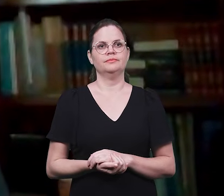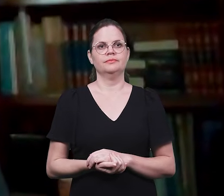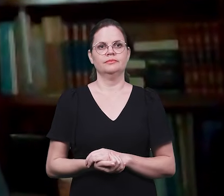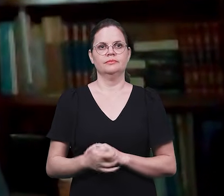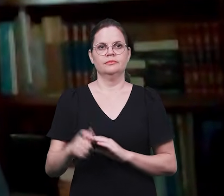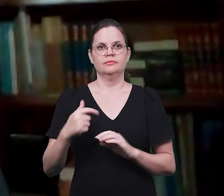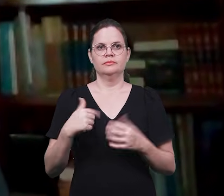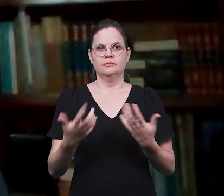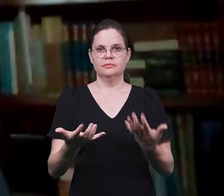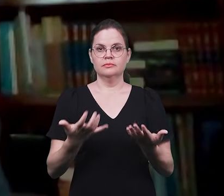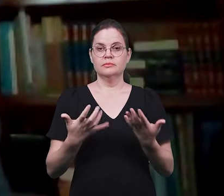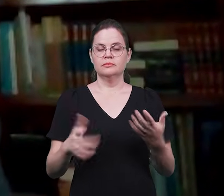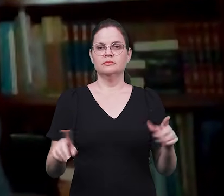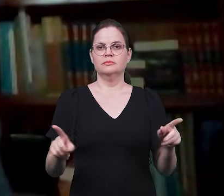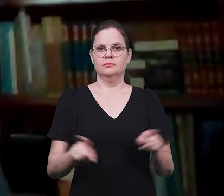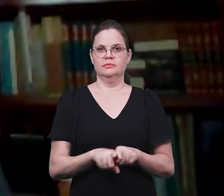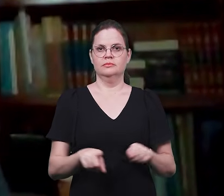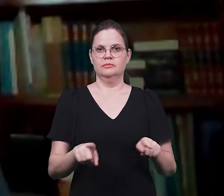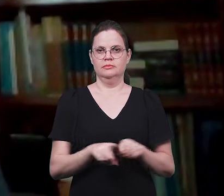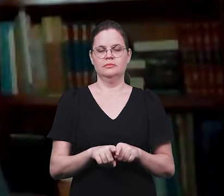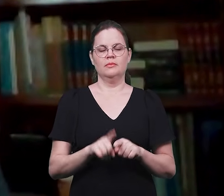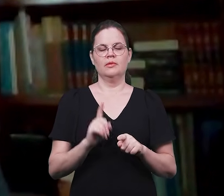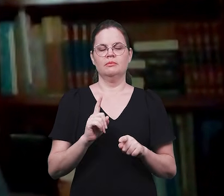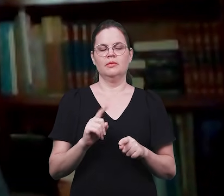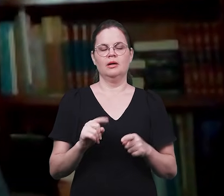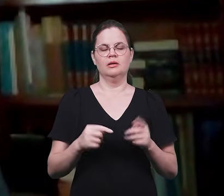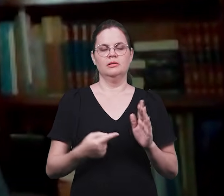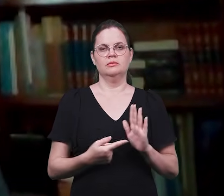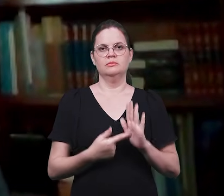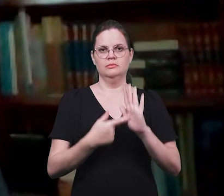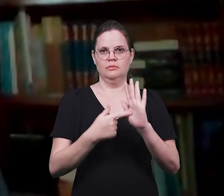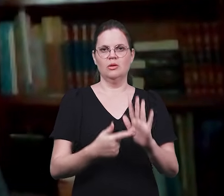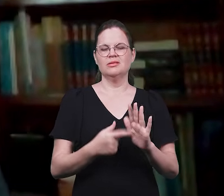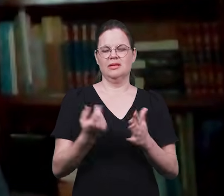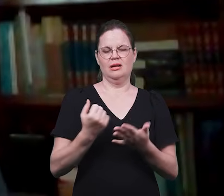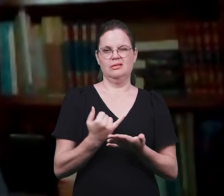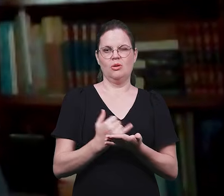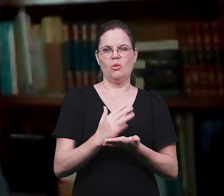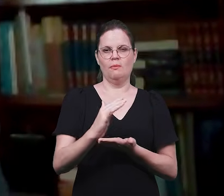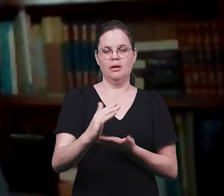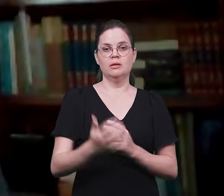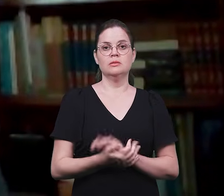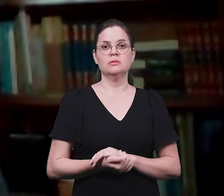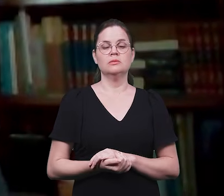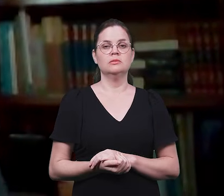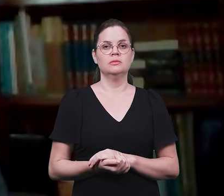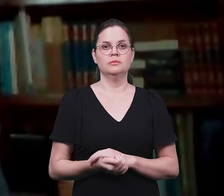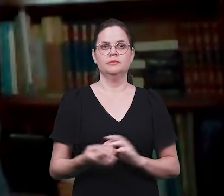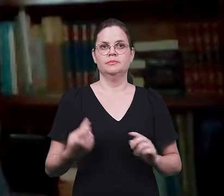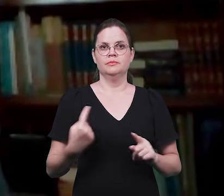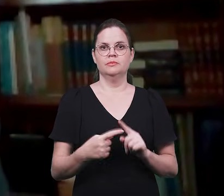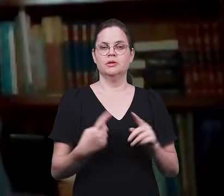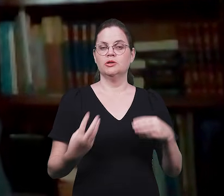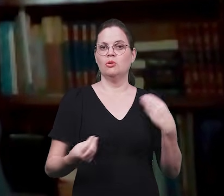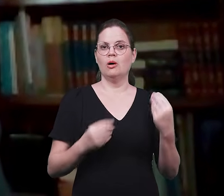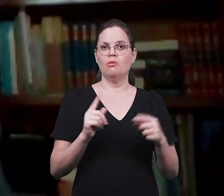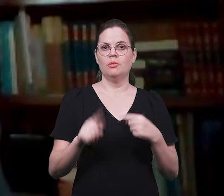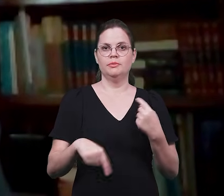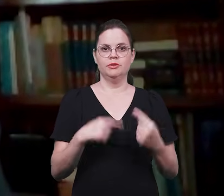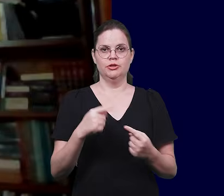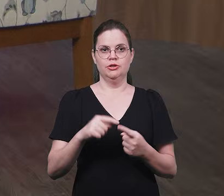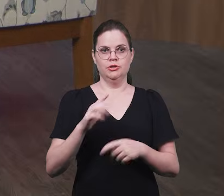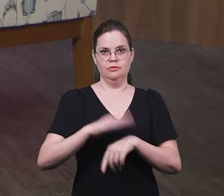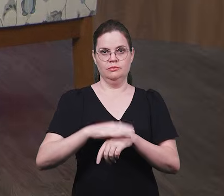vida. Eu gostaria de fazer apenas essa introdução Sim. no sentido da,